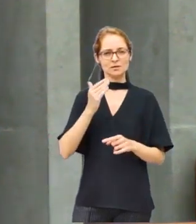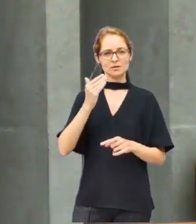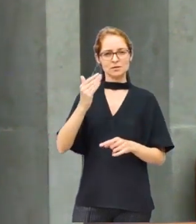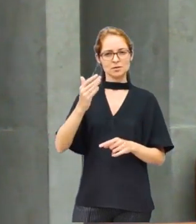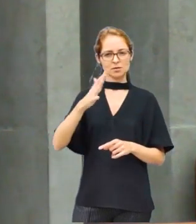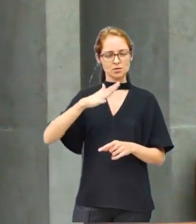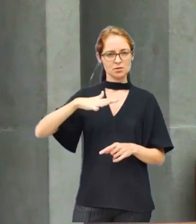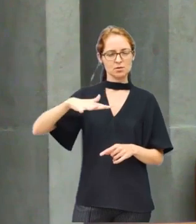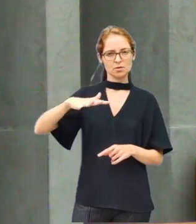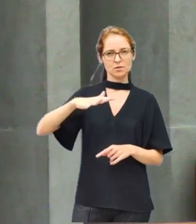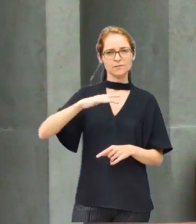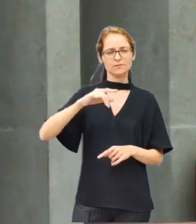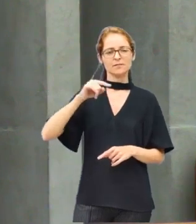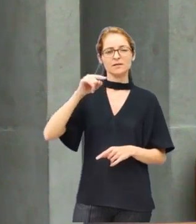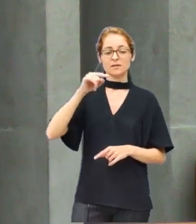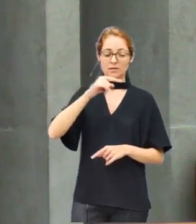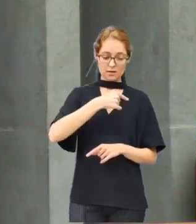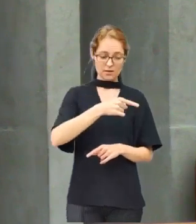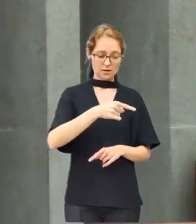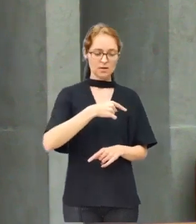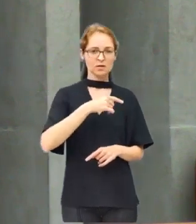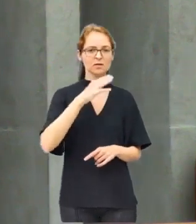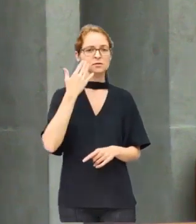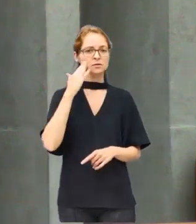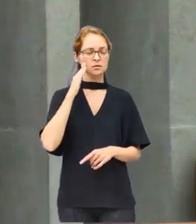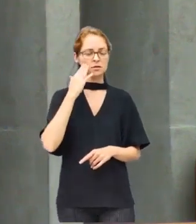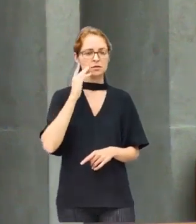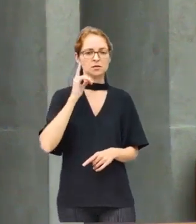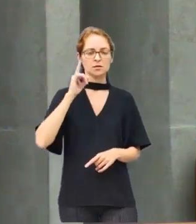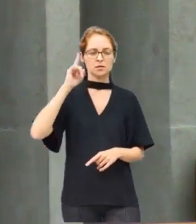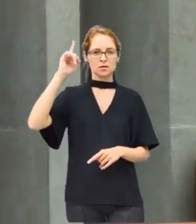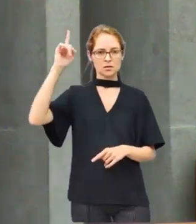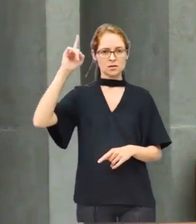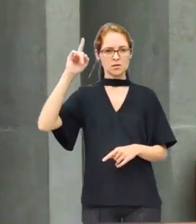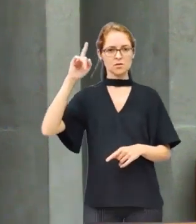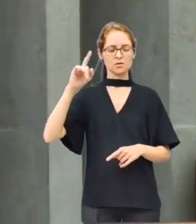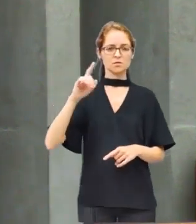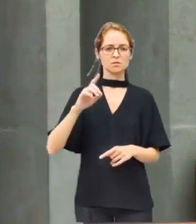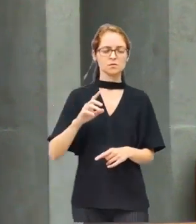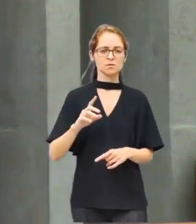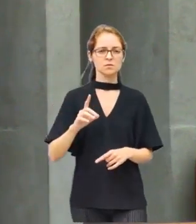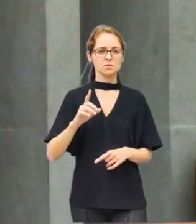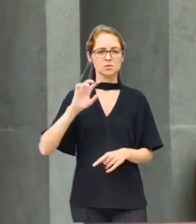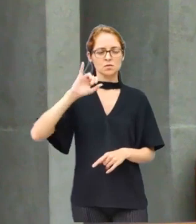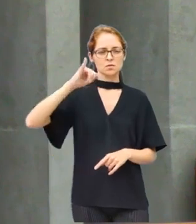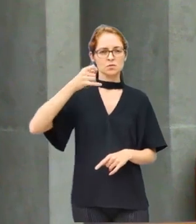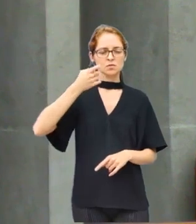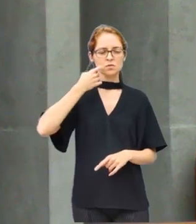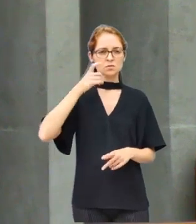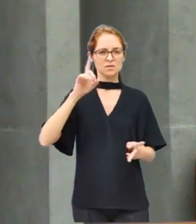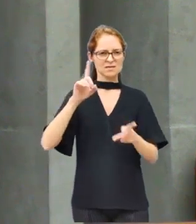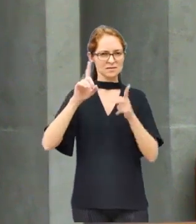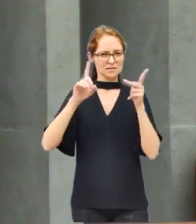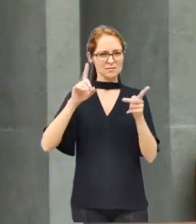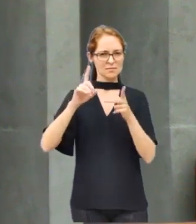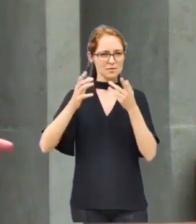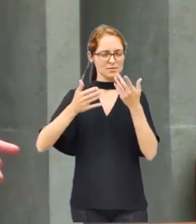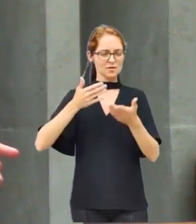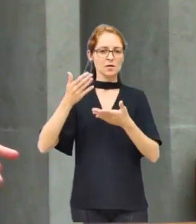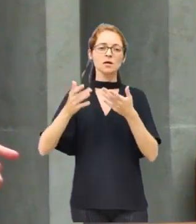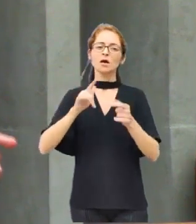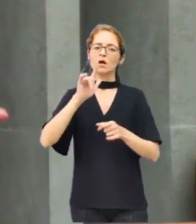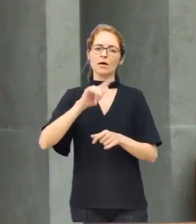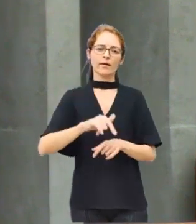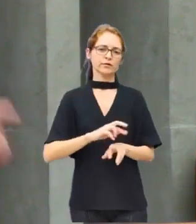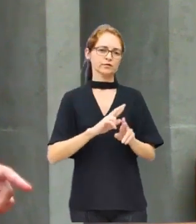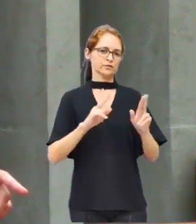situação, eles tiveram que reconhecer que esse Deus que Jonas clamava e temia era completamente diferente dos deuses